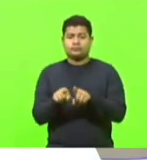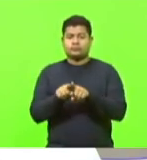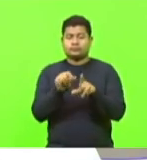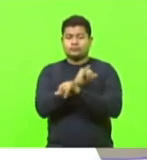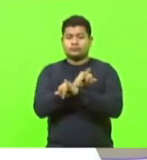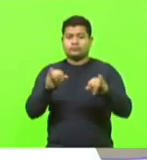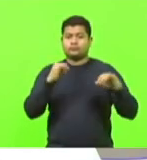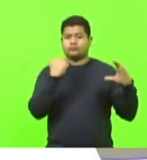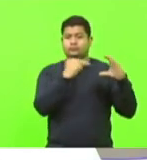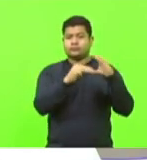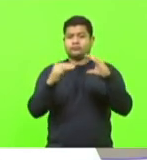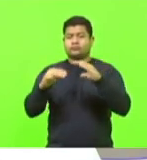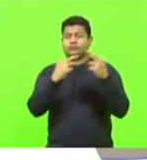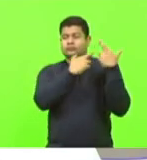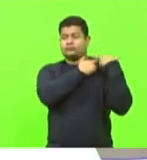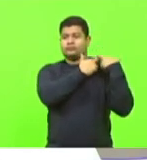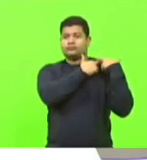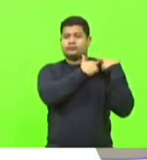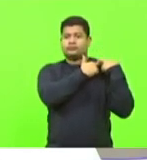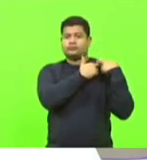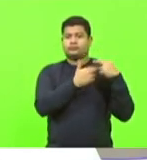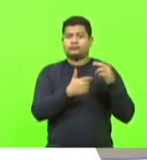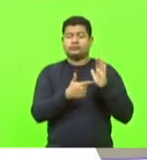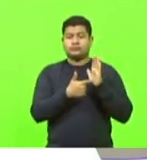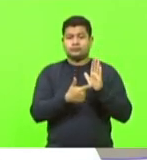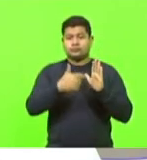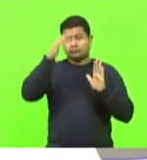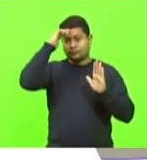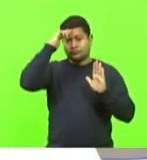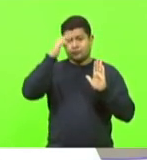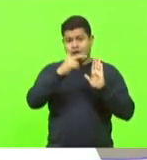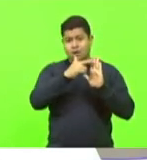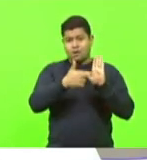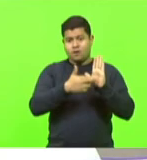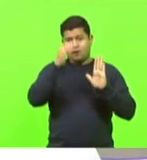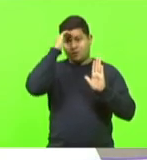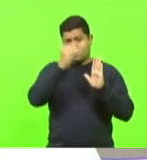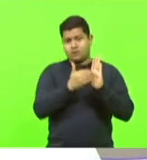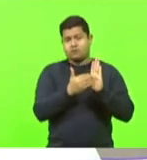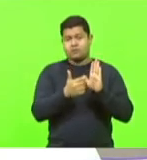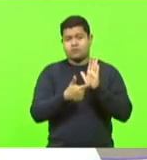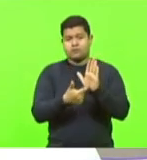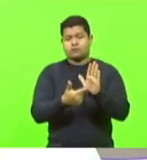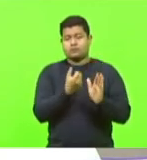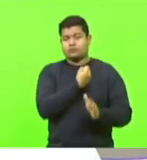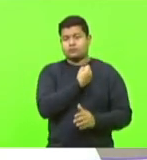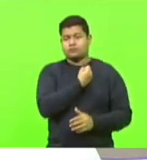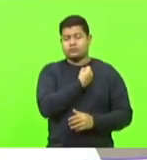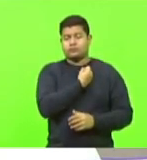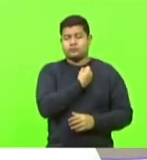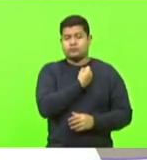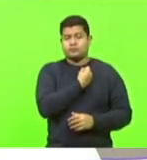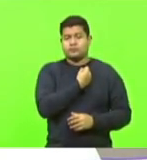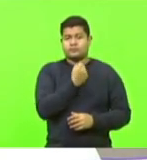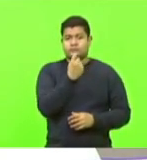aos destinatários, conforme determina o regimento interno, as seguintes indicações. Indicações